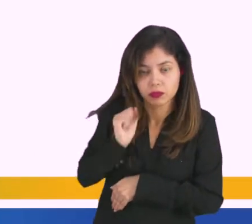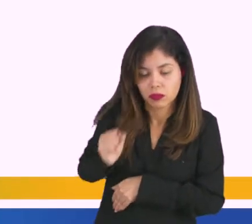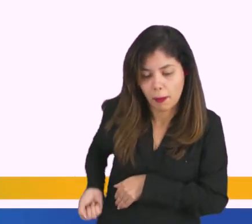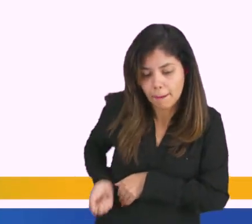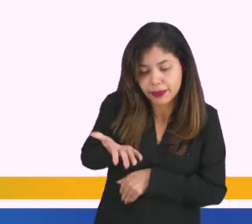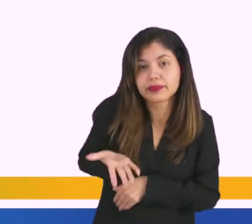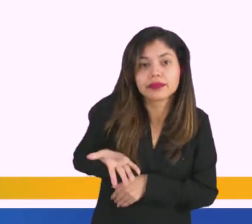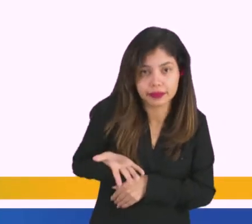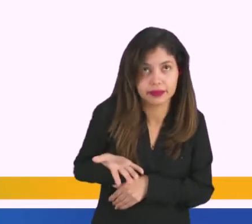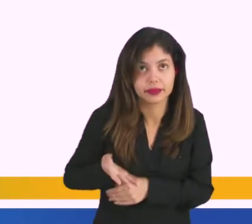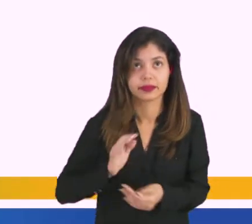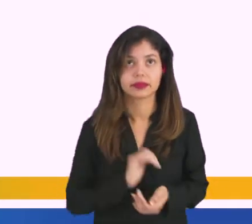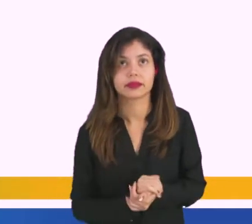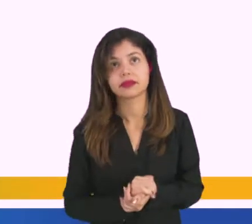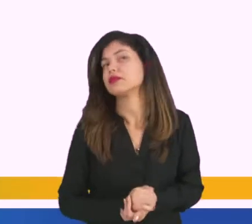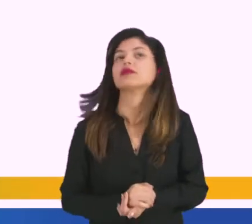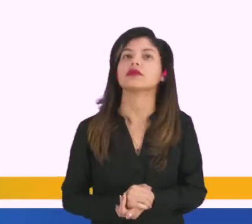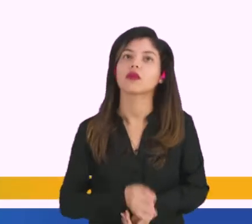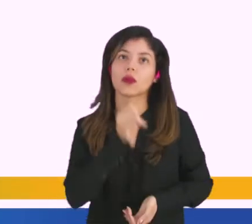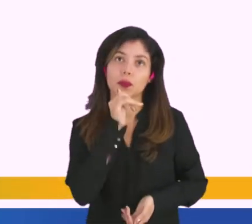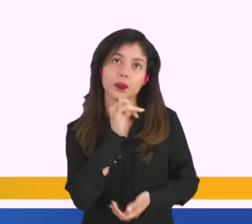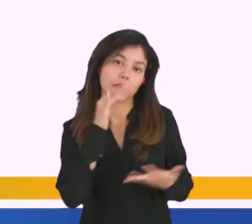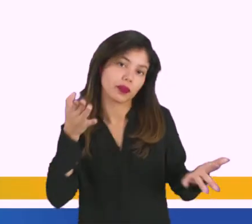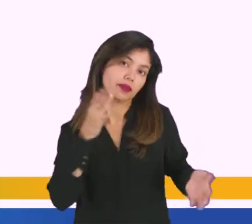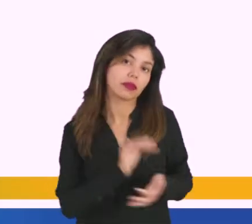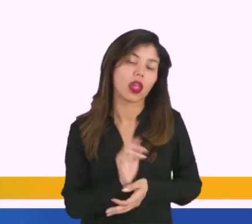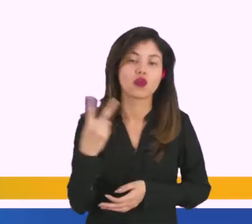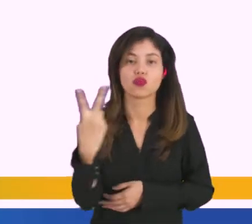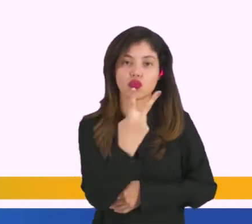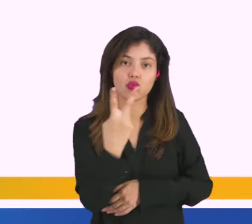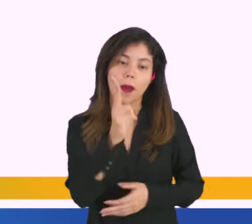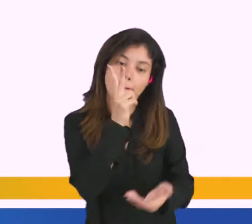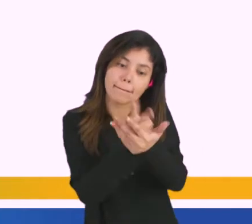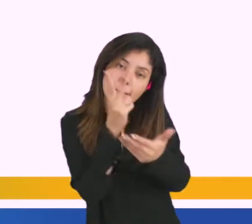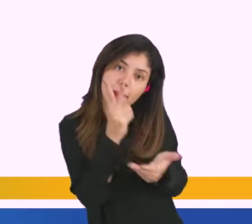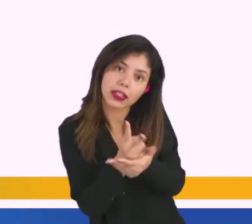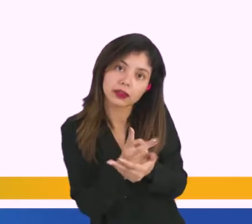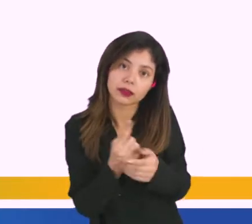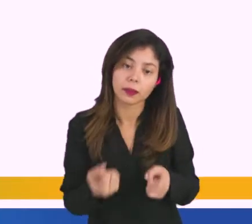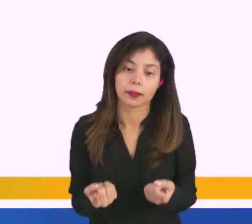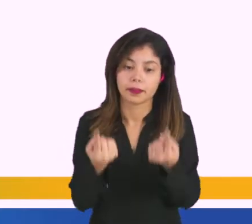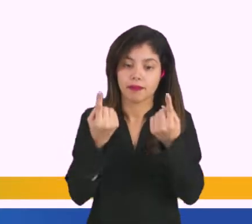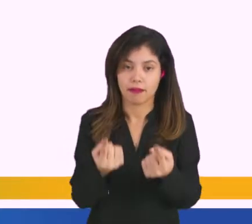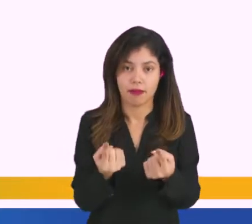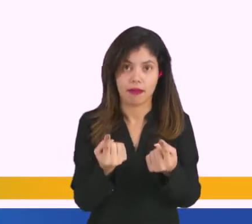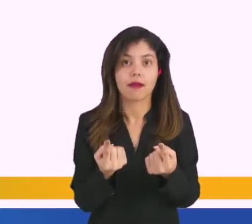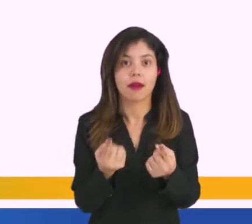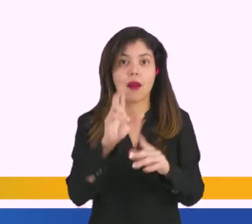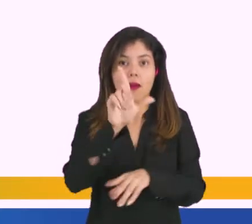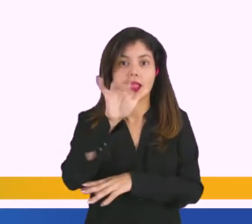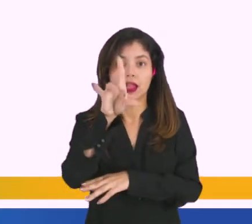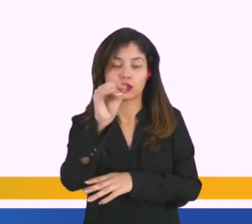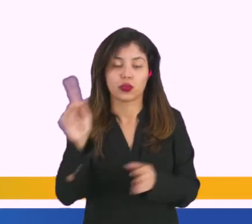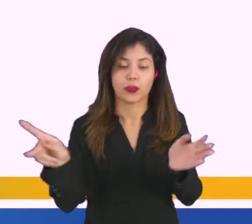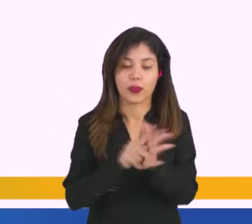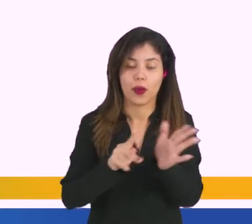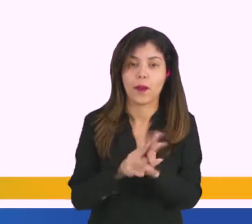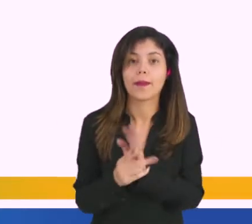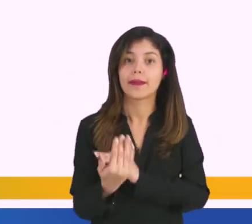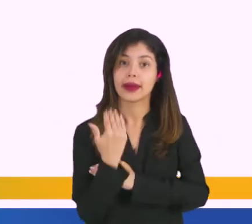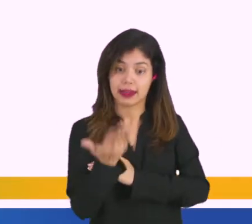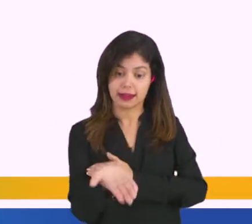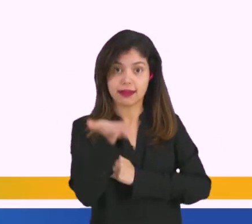por exemplo, as chances de ambos caírem com o mesmo lado para cima pode ser calculado pela